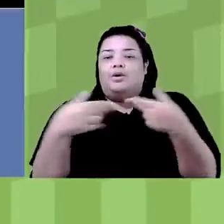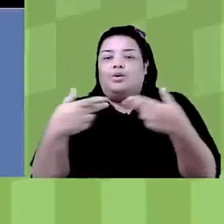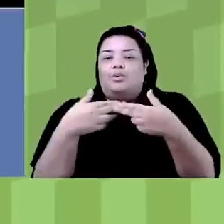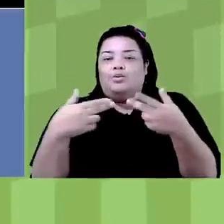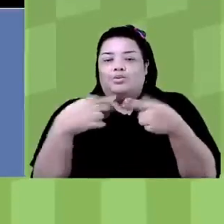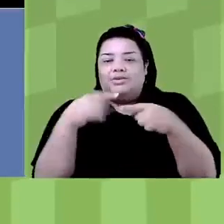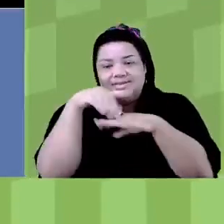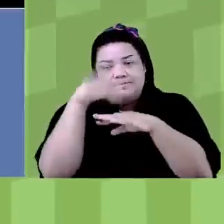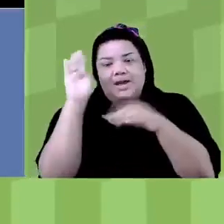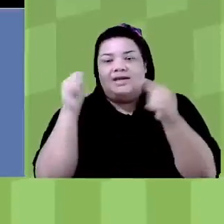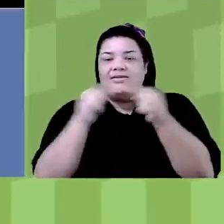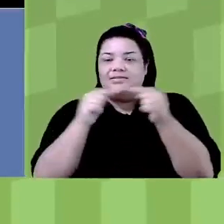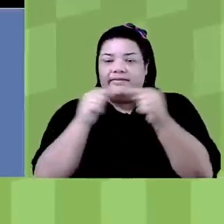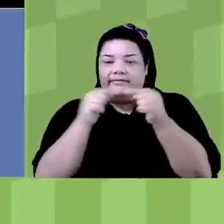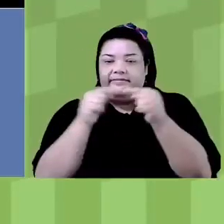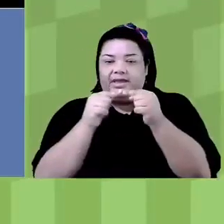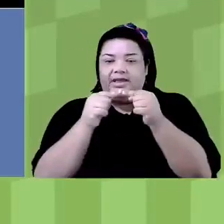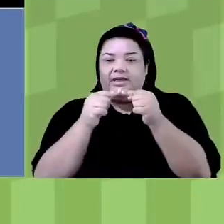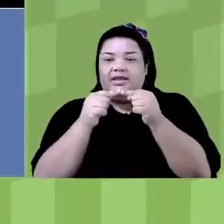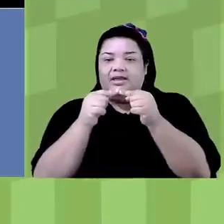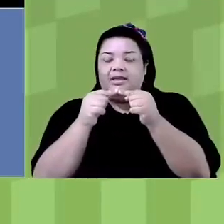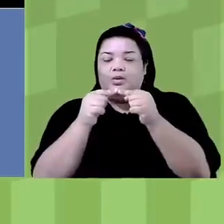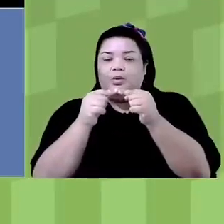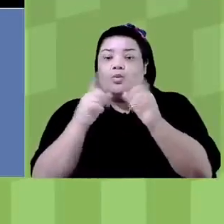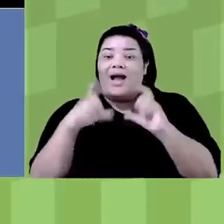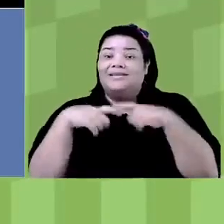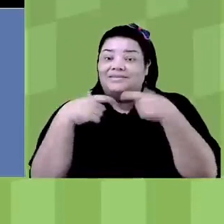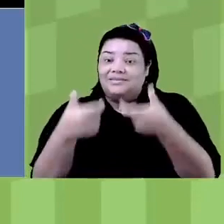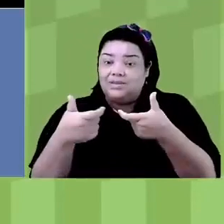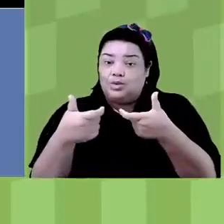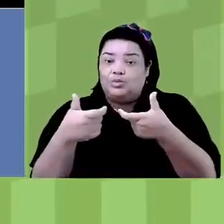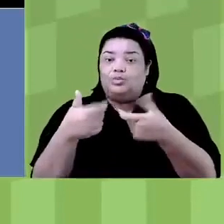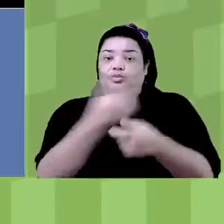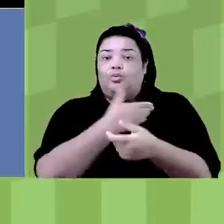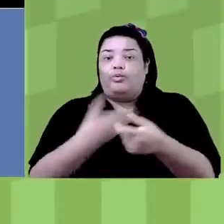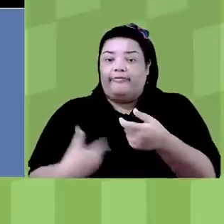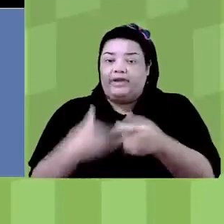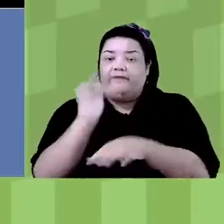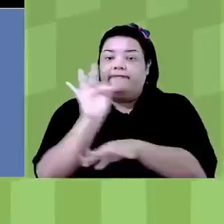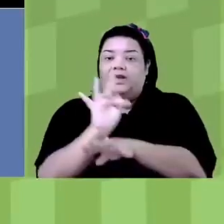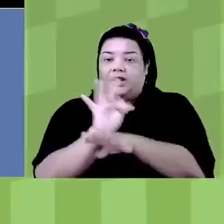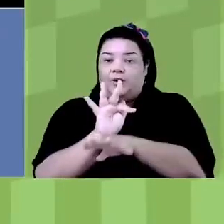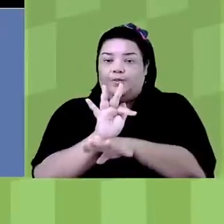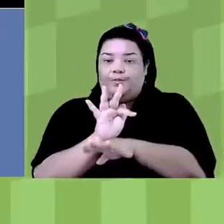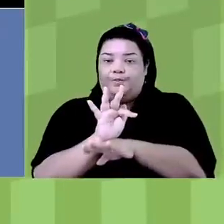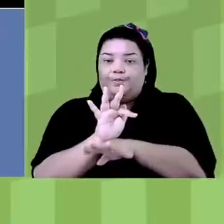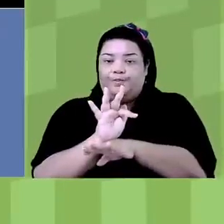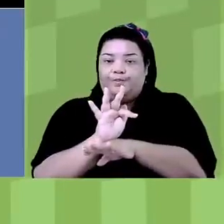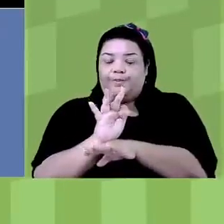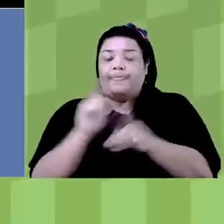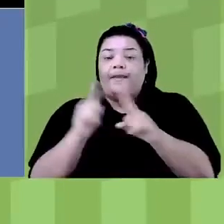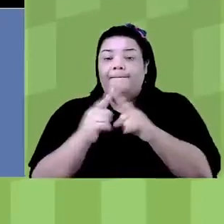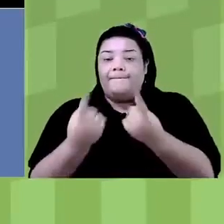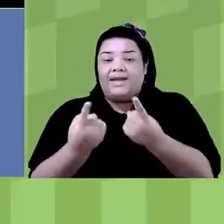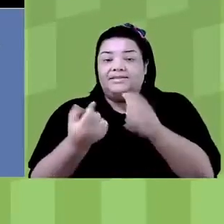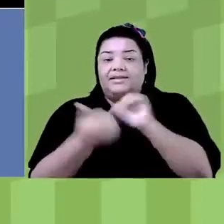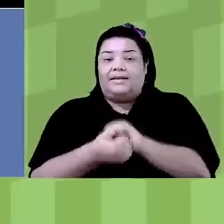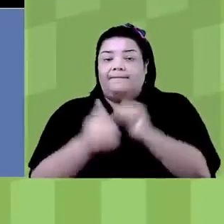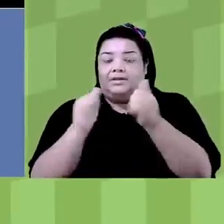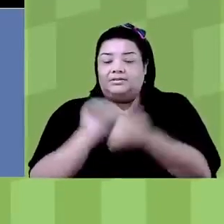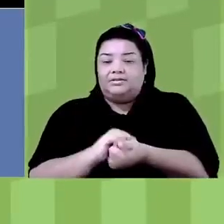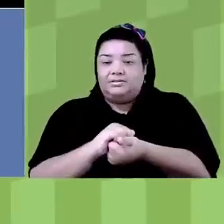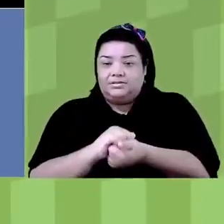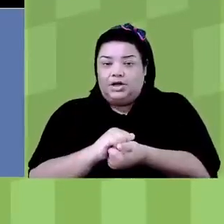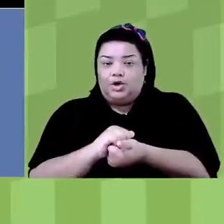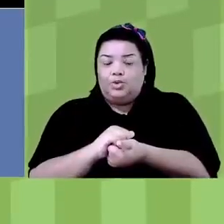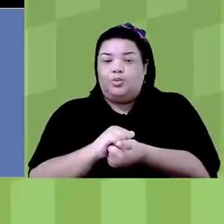ligadas à ação do governo federal. Já as questões de adaptação aos impactos da mudança do